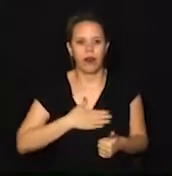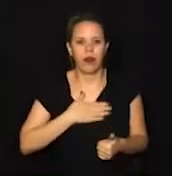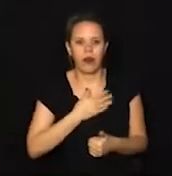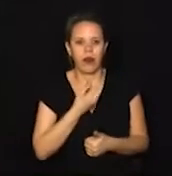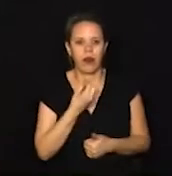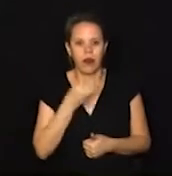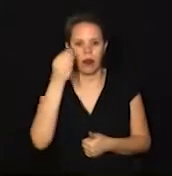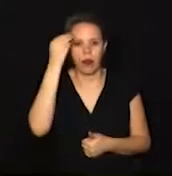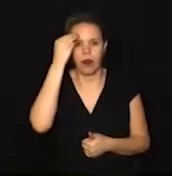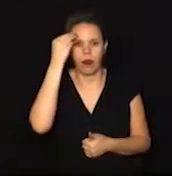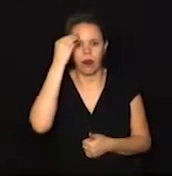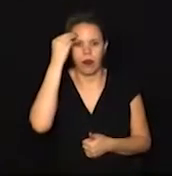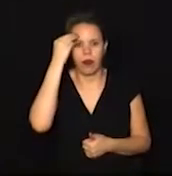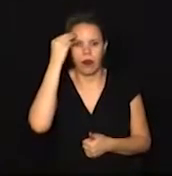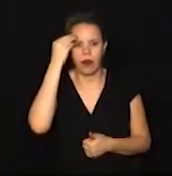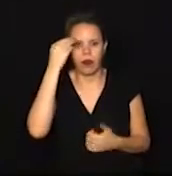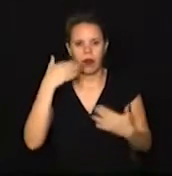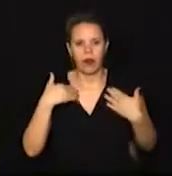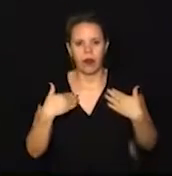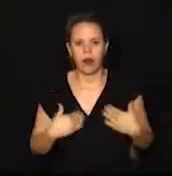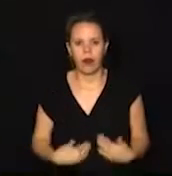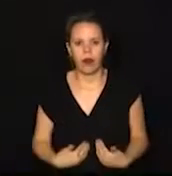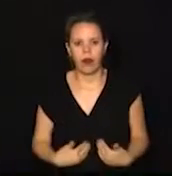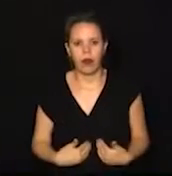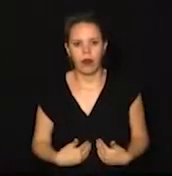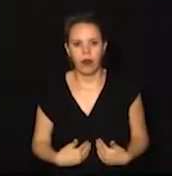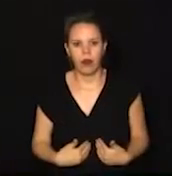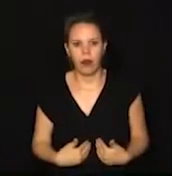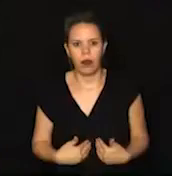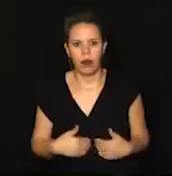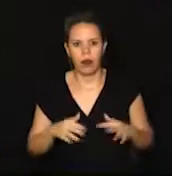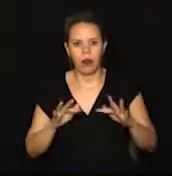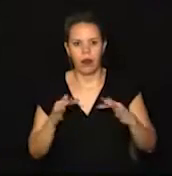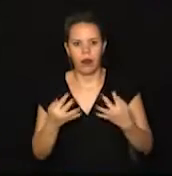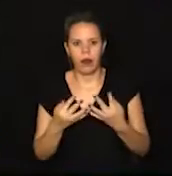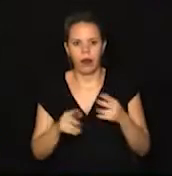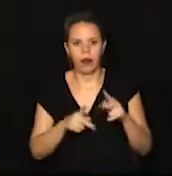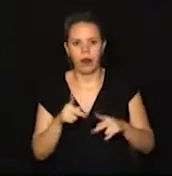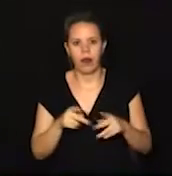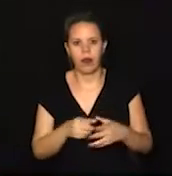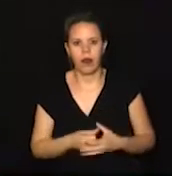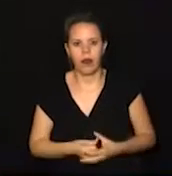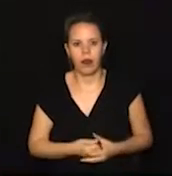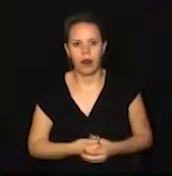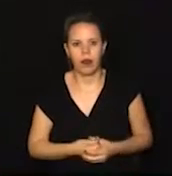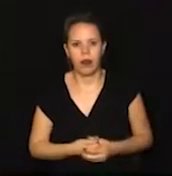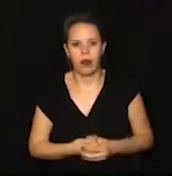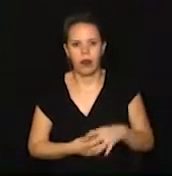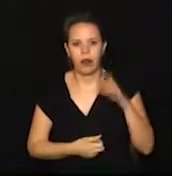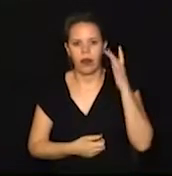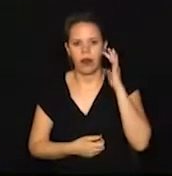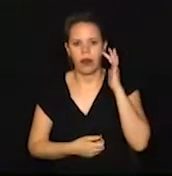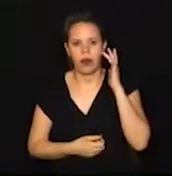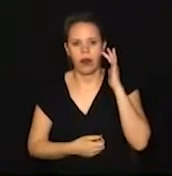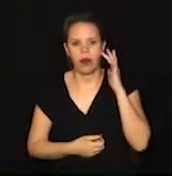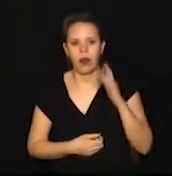para a mente, é bom para o corpo, é bom para as famílias e para as pessoas. Então, acho que esse é o